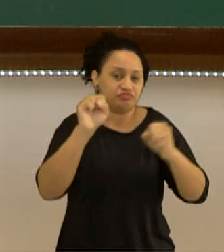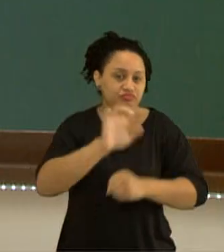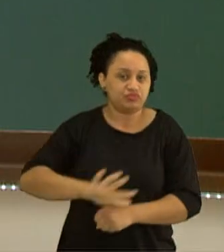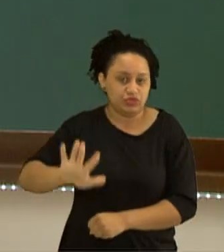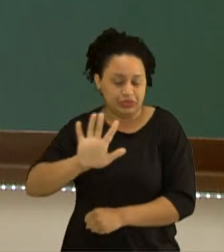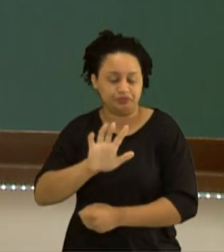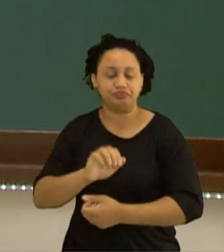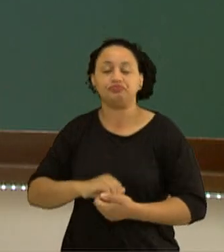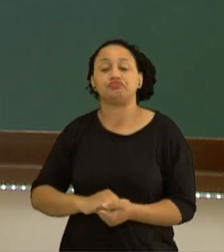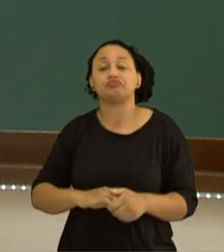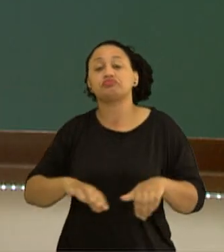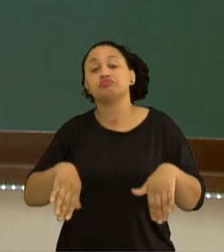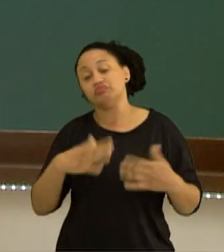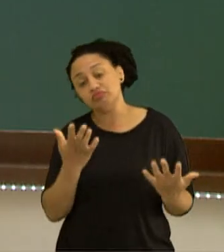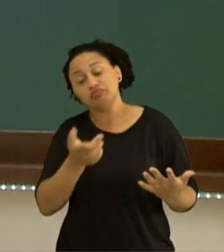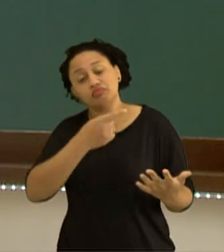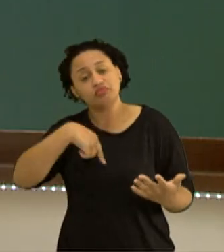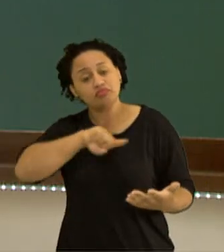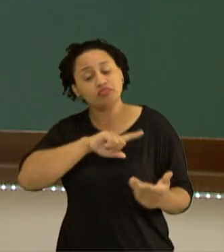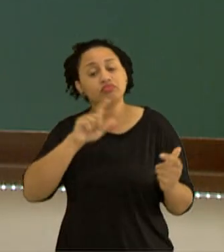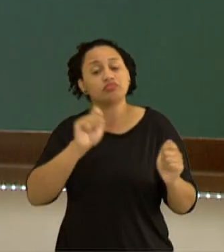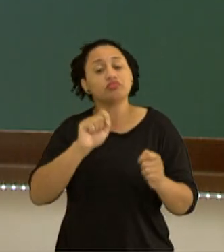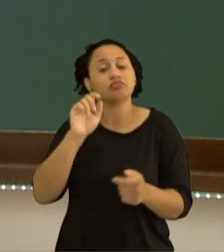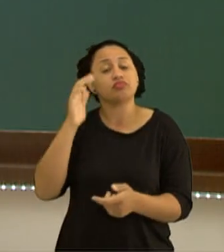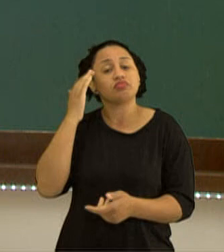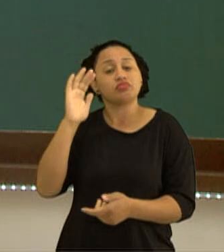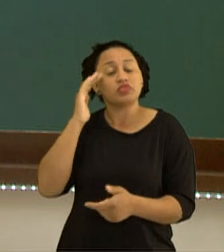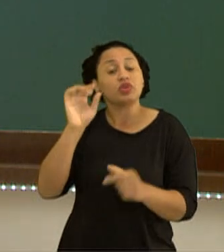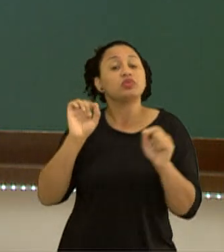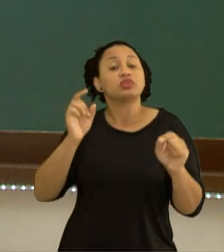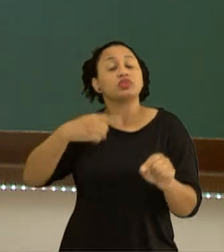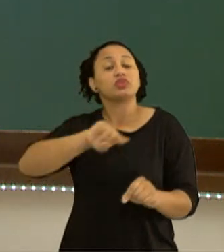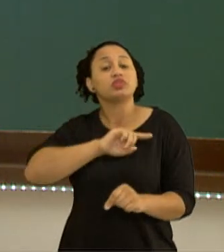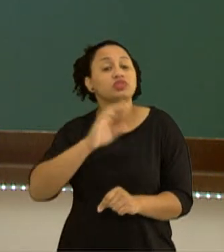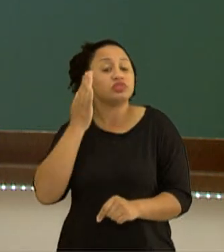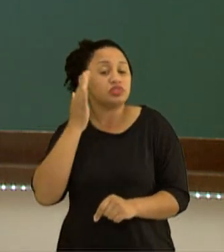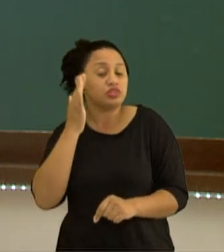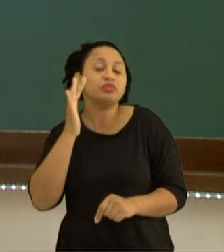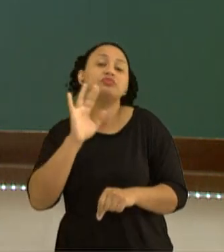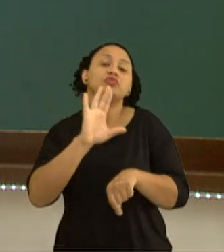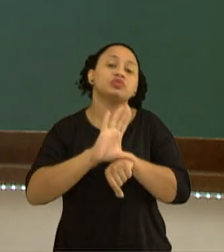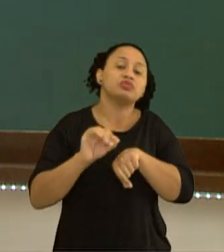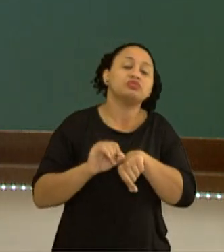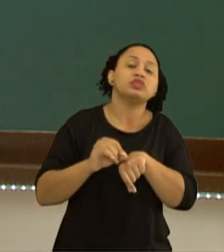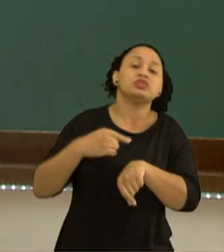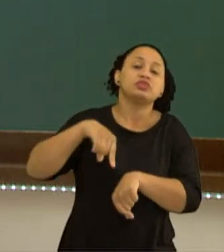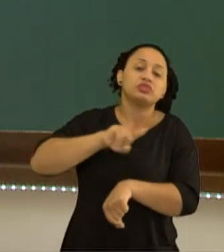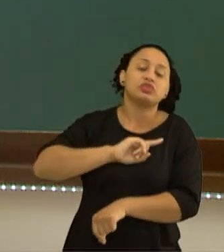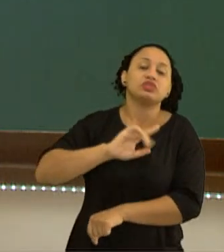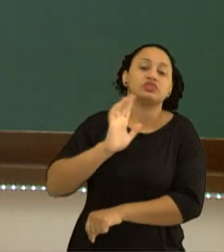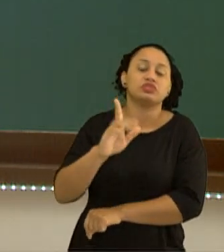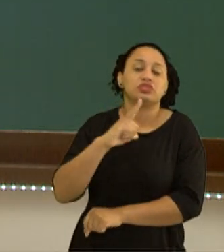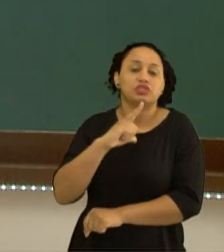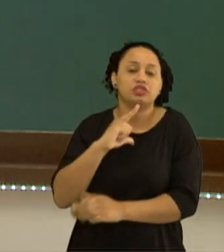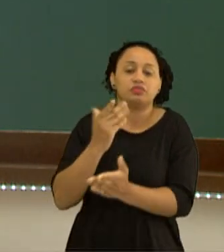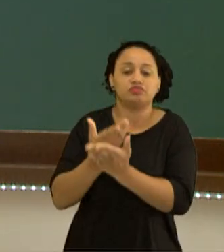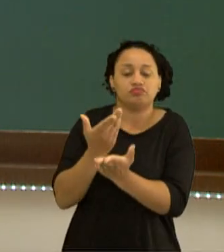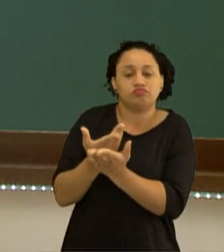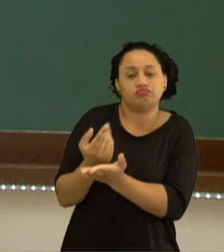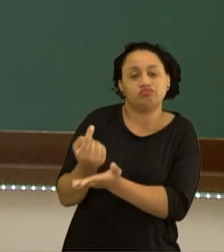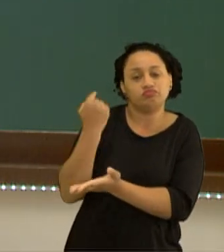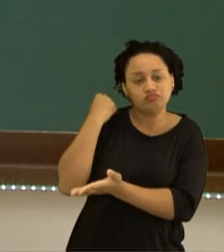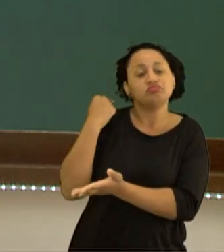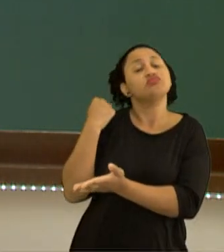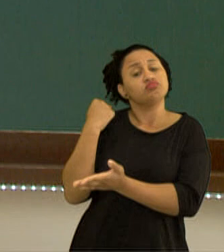Então vamos entender aí o que sabemos, vamos pegar o conhecimento que já tivemos de aulas anteriores, de